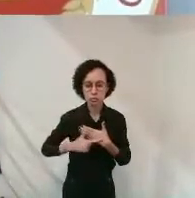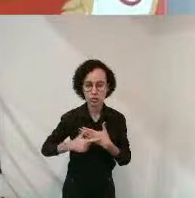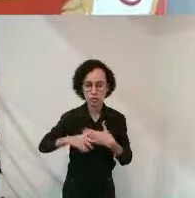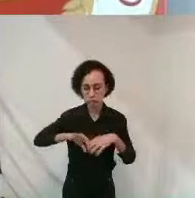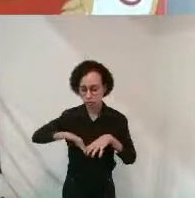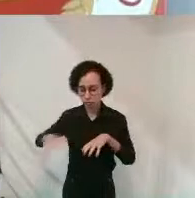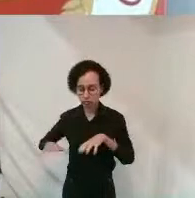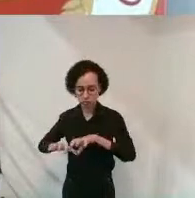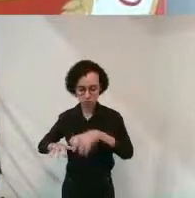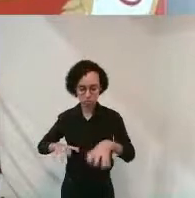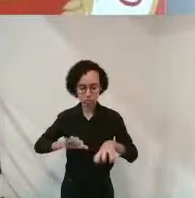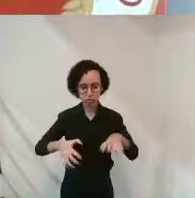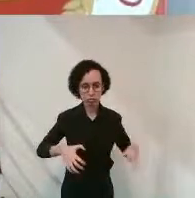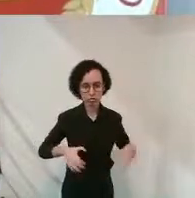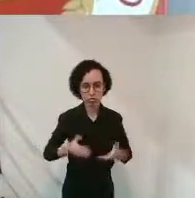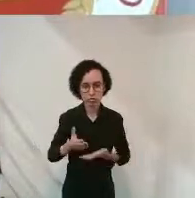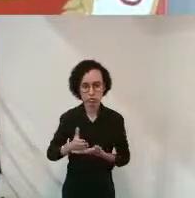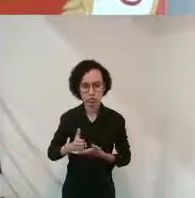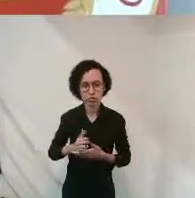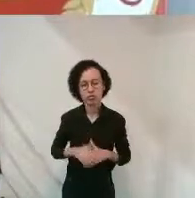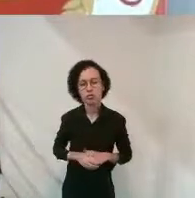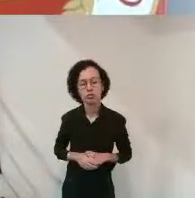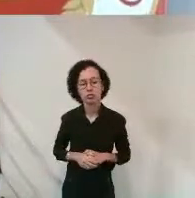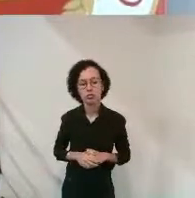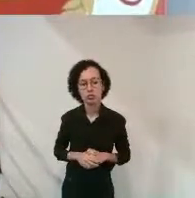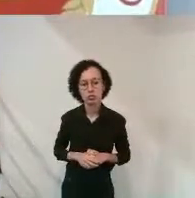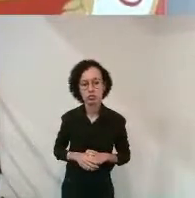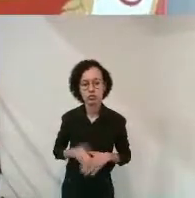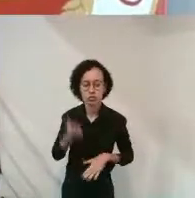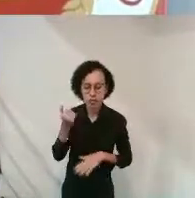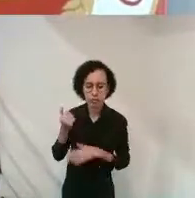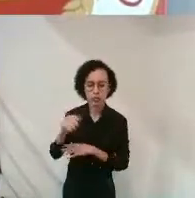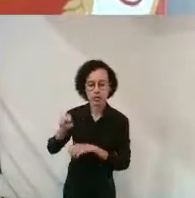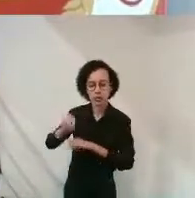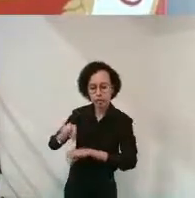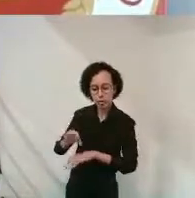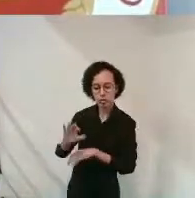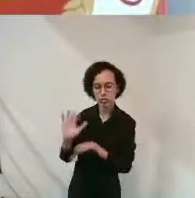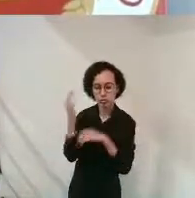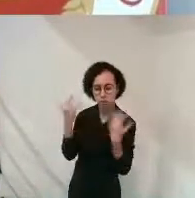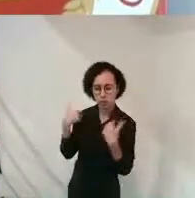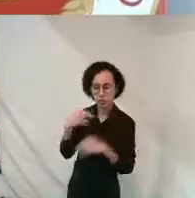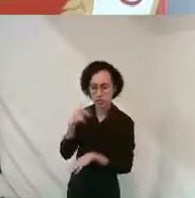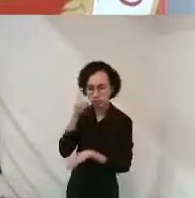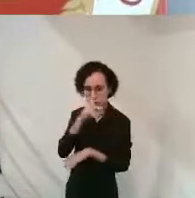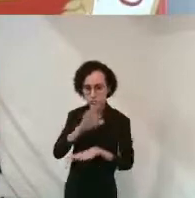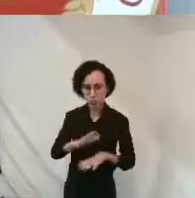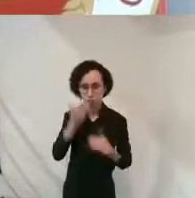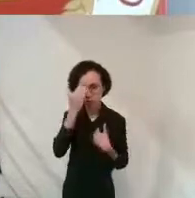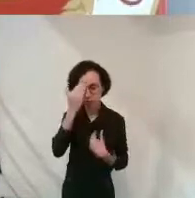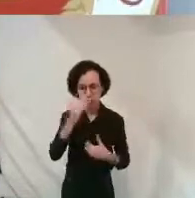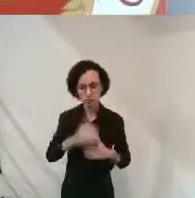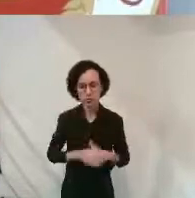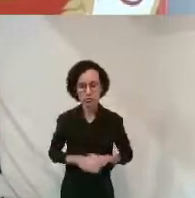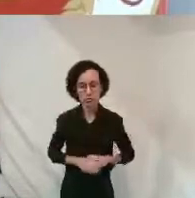como diz o Juliano, embora a educação ambiental tenha que ser contínua e é difícil ser instalada. Muito obrigado.